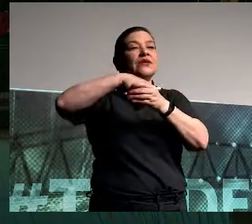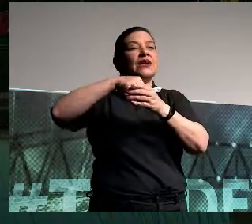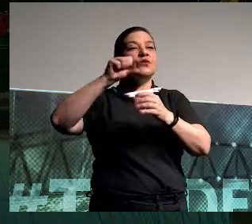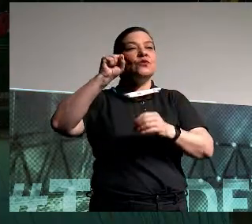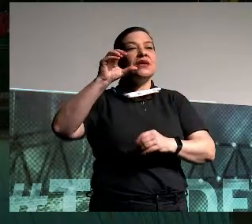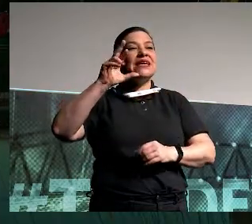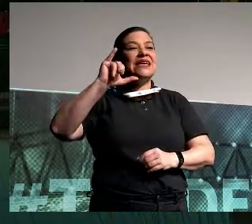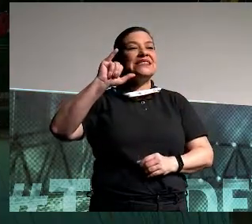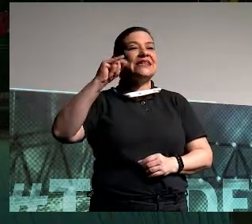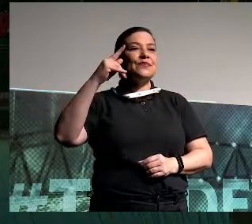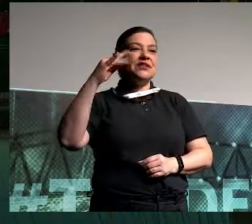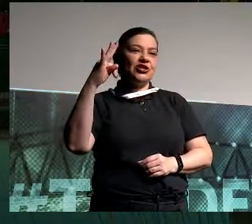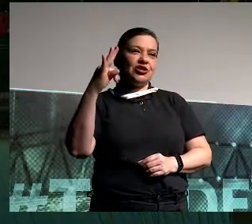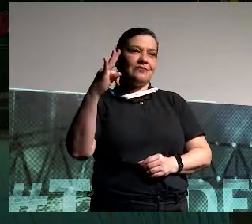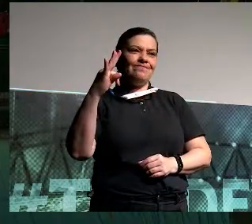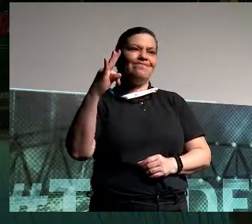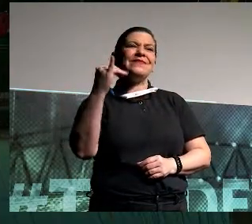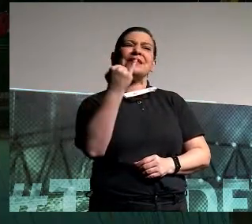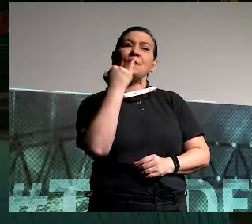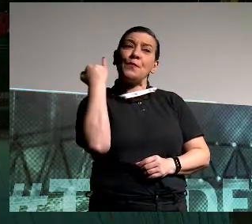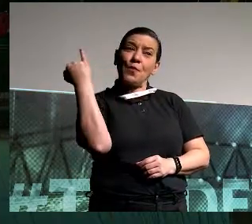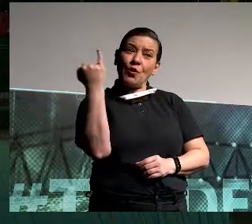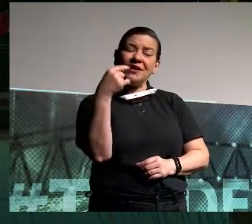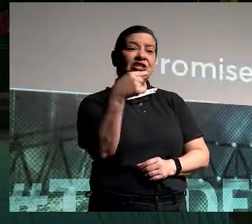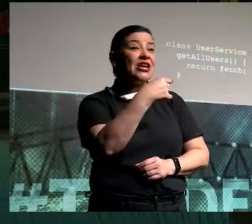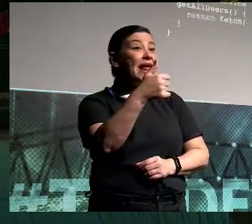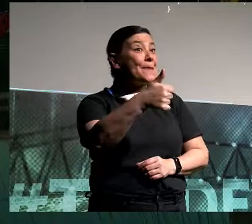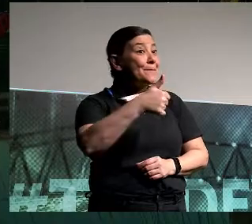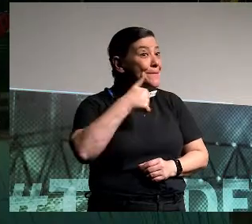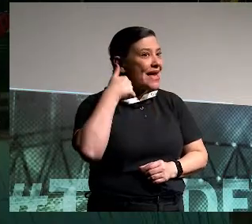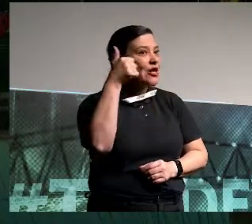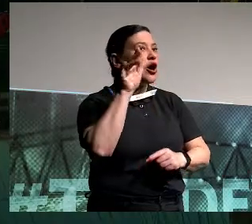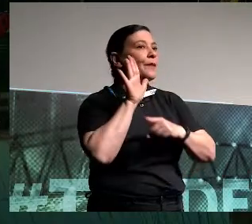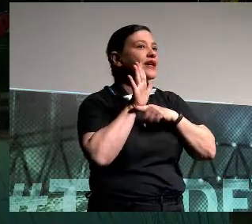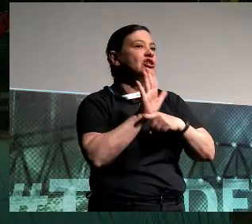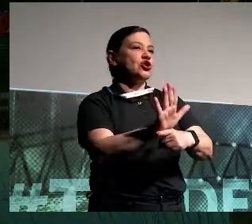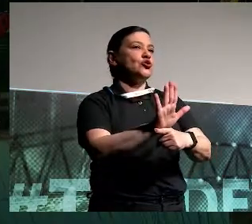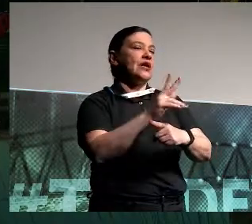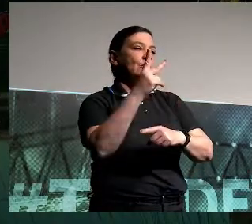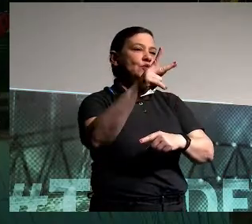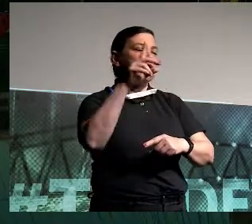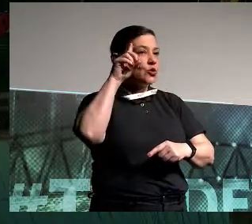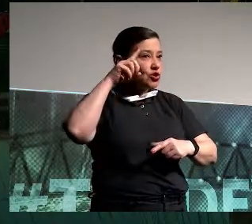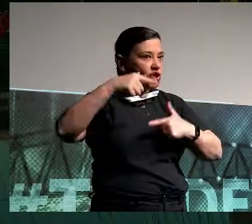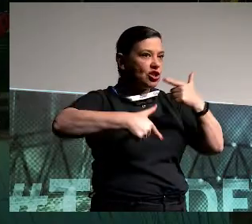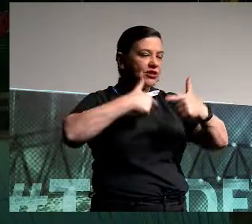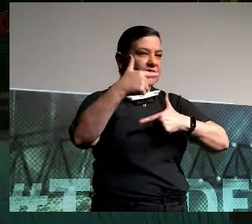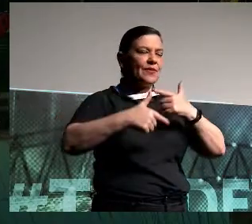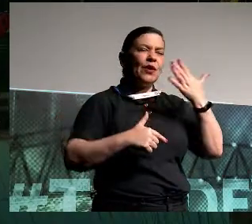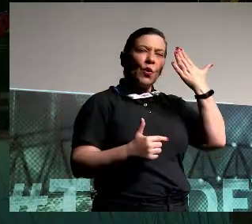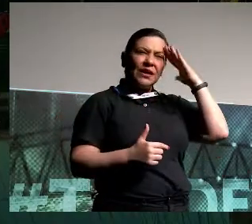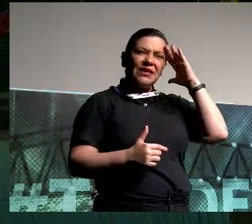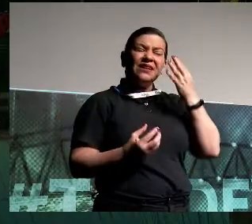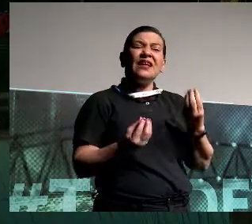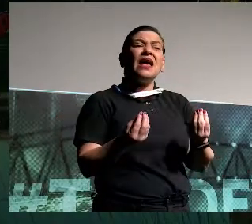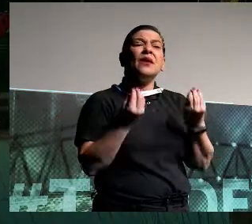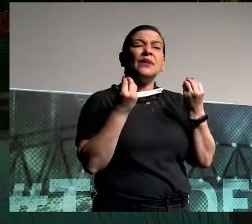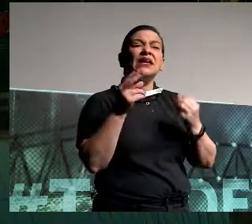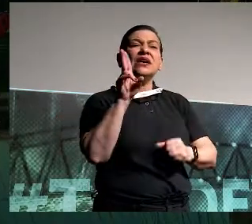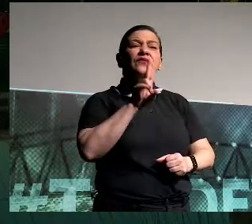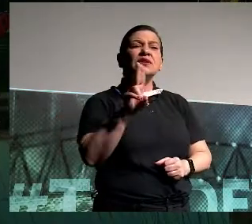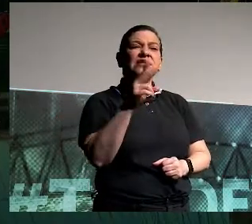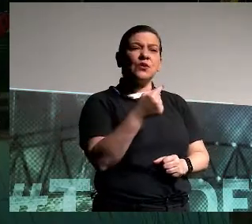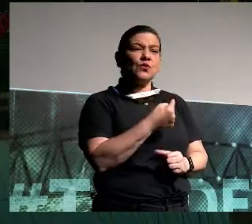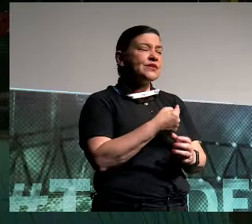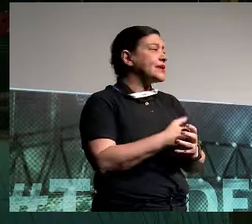computação. E você vai entender por que ele é o seu melhor amigo. Tá? Então, vamos primeiro entender aqui, para que eu uso promise. Né?